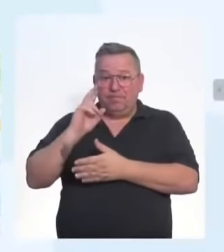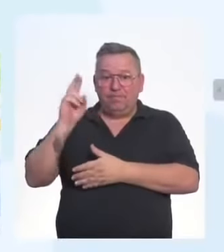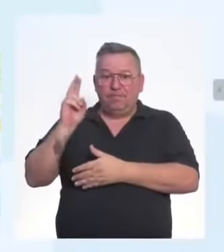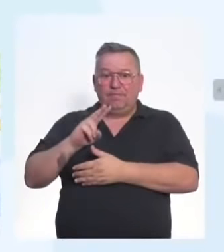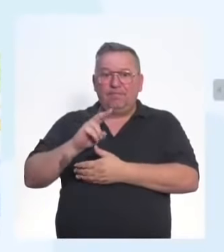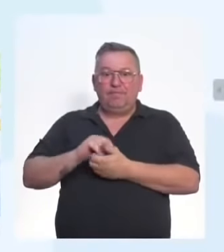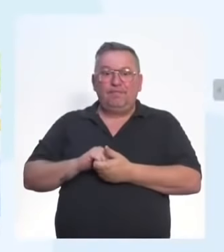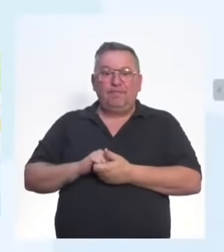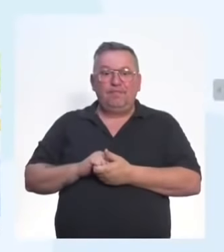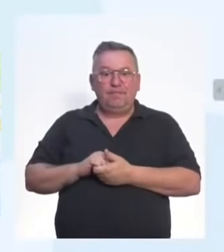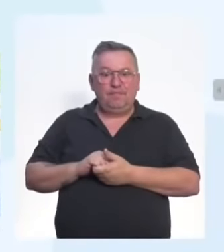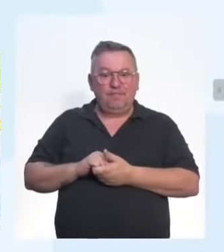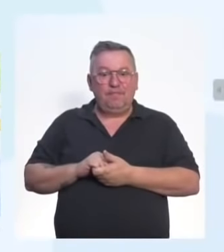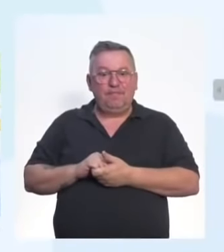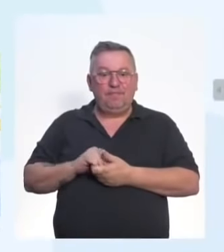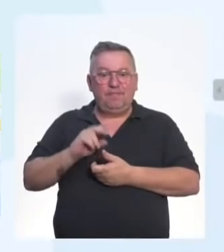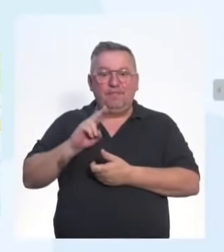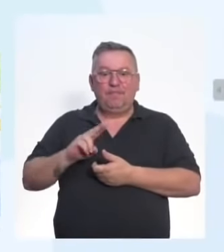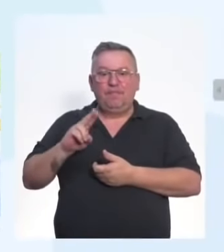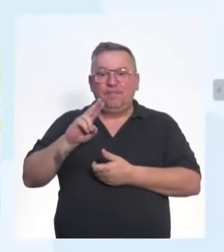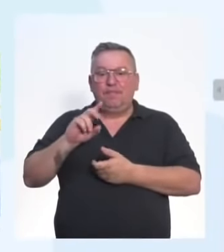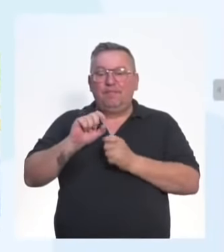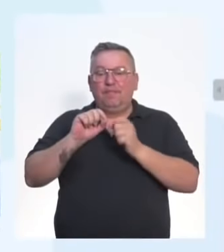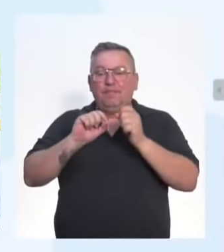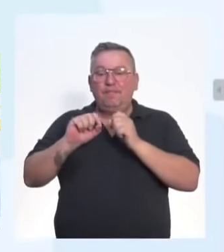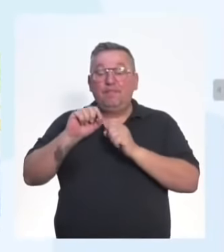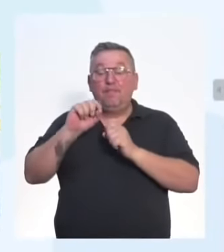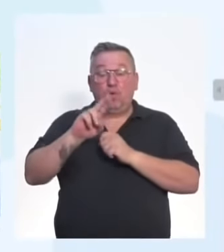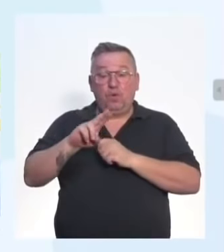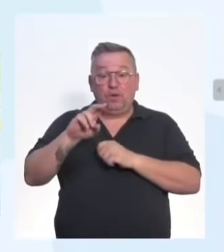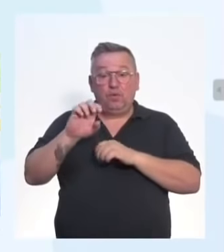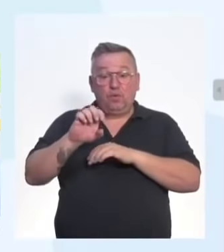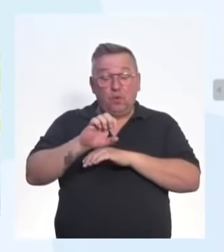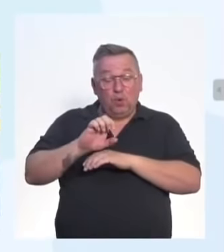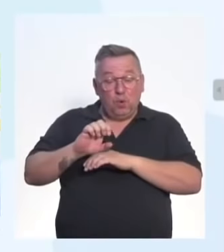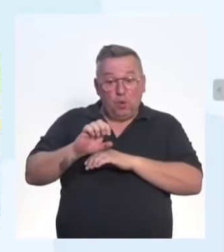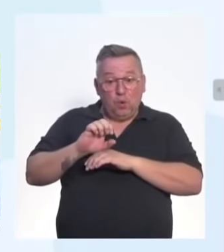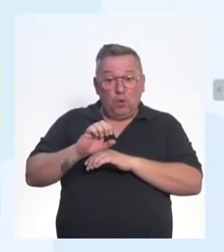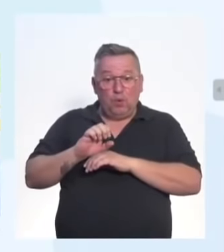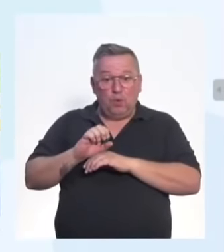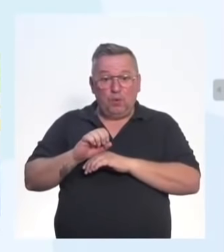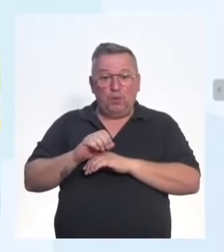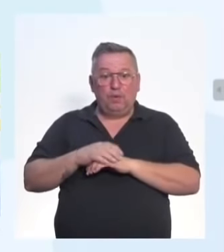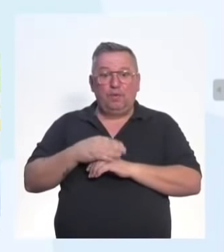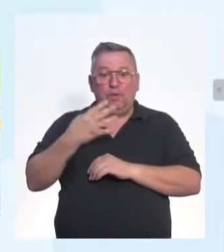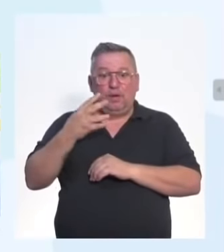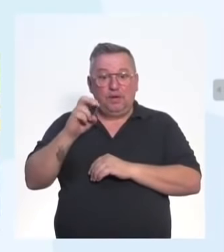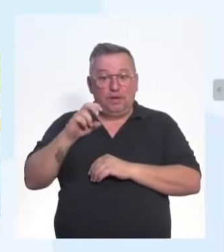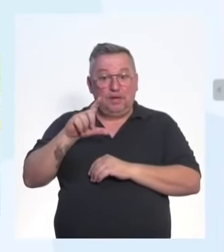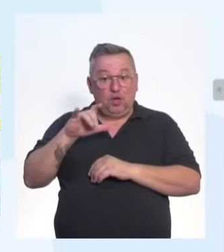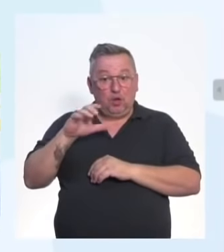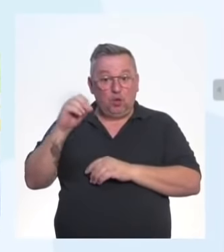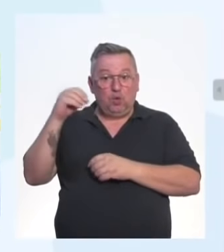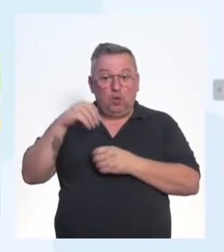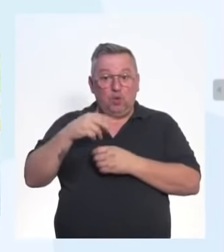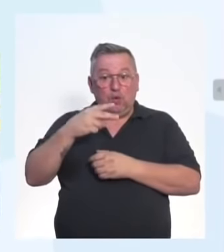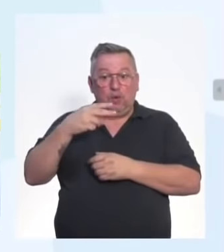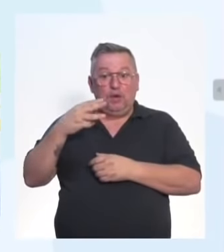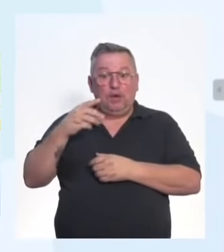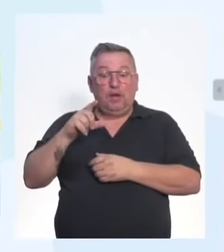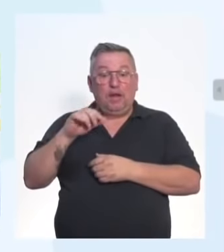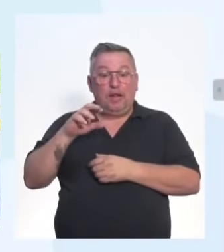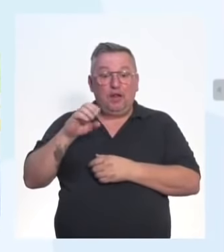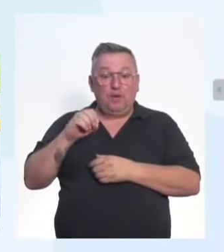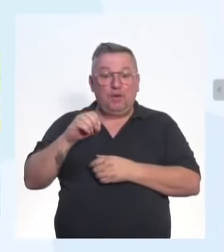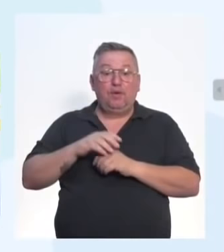meio acostumados, né? Que a gente usa muito essa estrutura. Carro de Paulo, 45 litros. Ele abasteceu 23 litros de gasolina